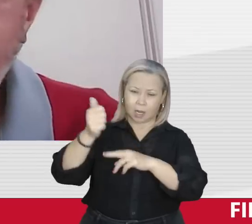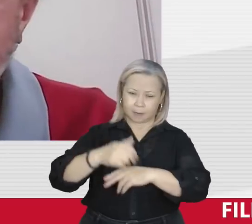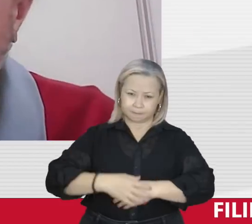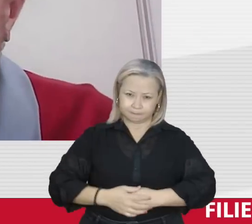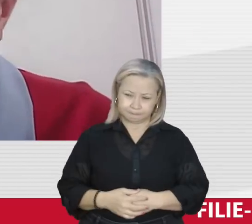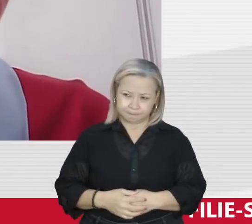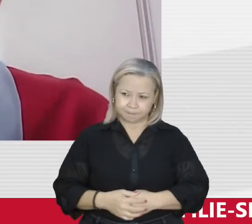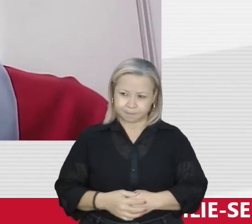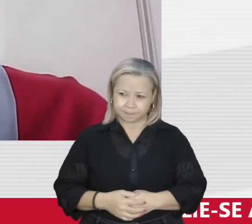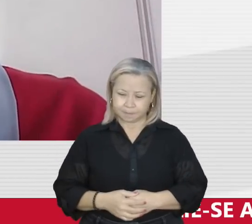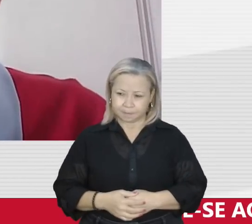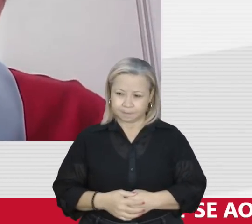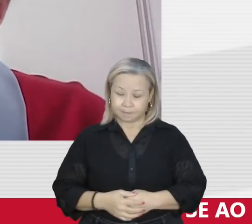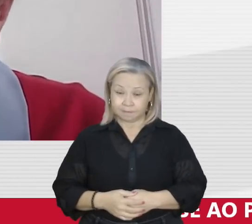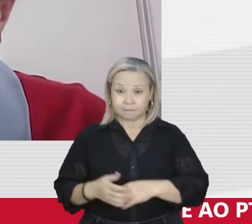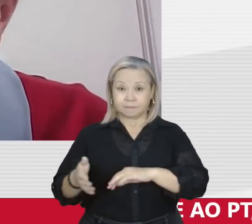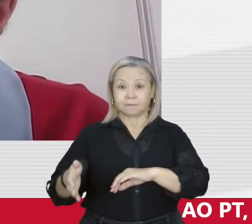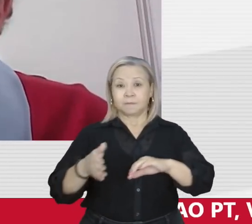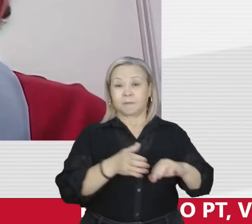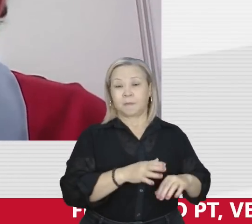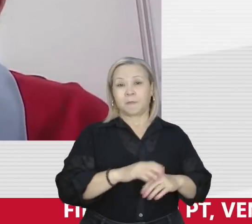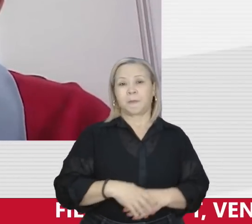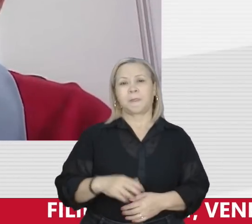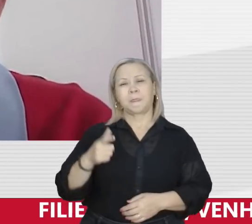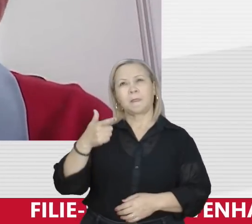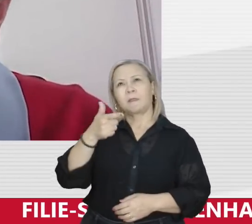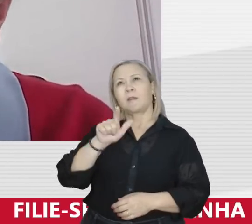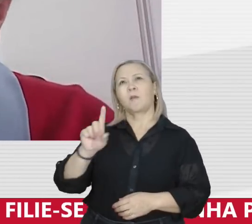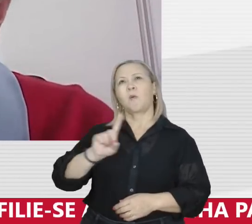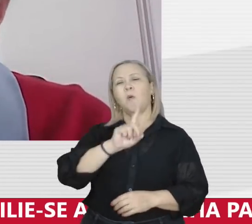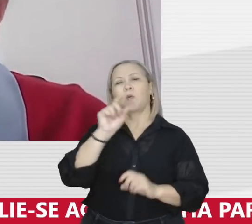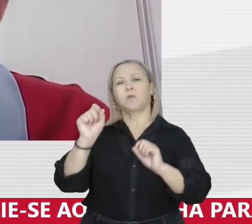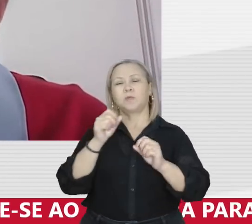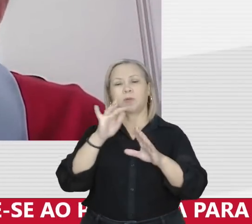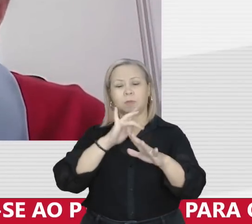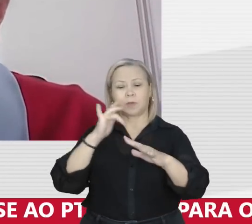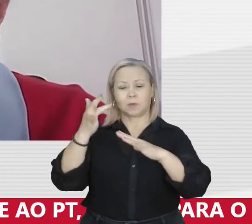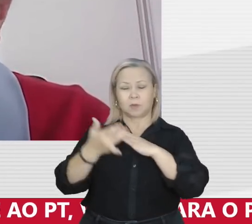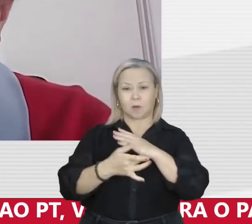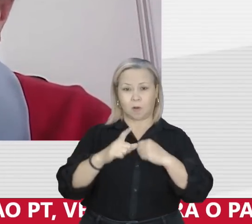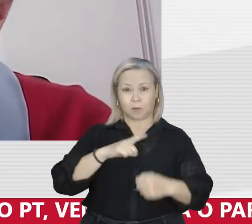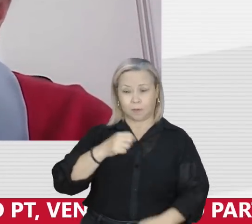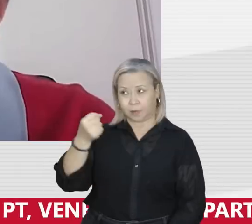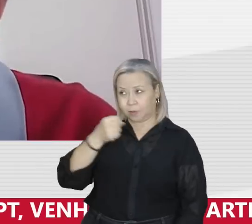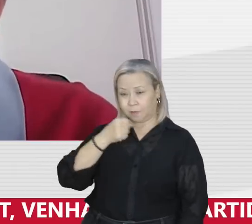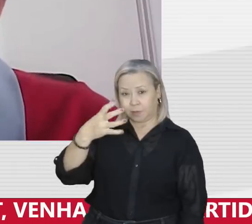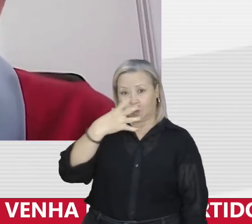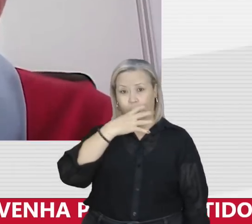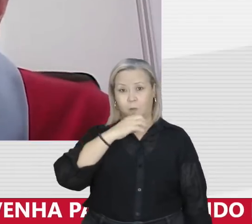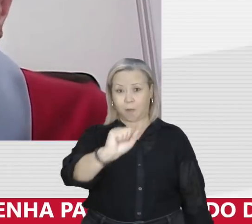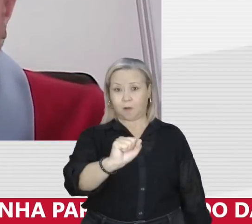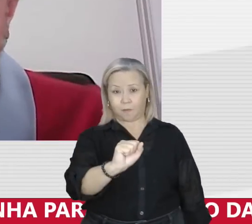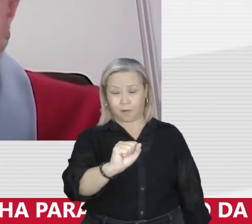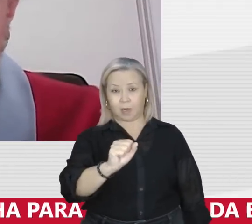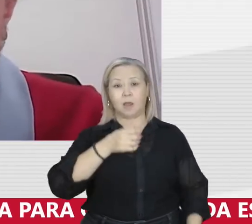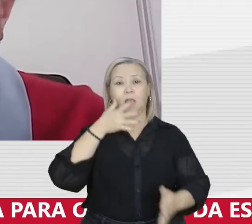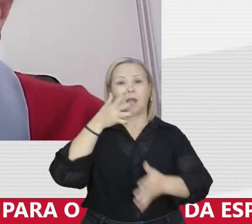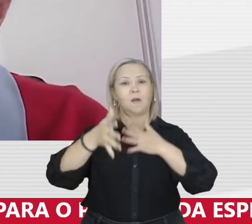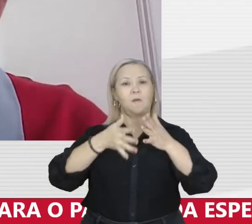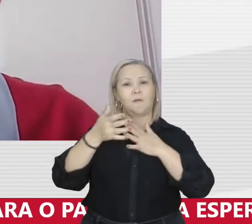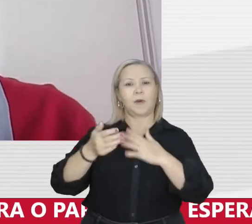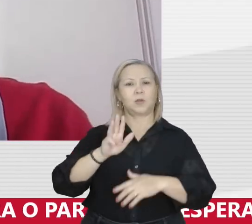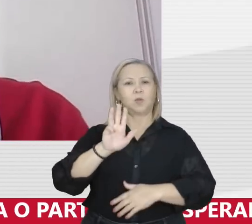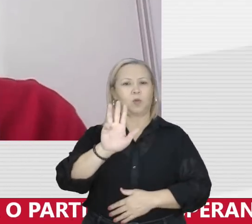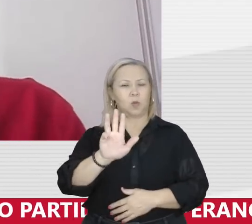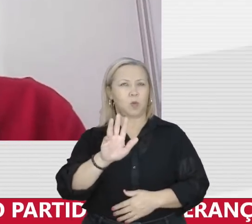Bom, outro dia até eu reproduzi nas minhas redes sociais aqui uma entrevista com o Paulo Freire falando sobre o Lula, por que o Paulo Freire votava